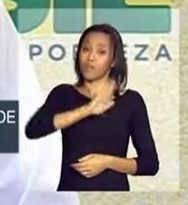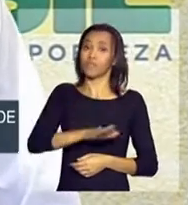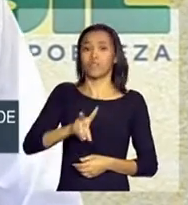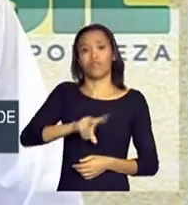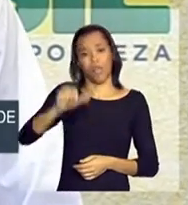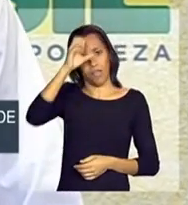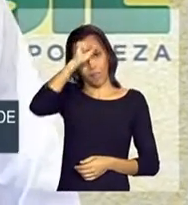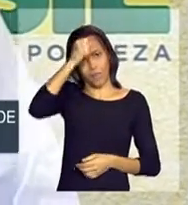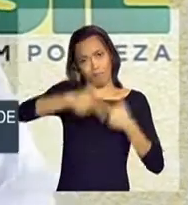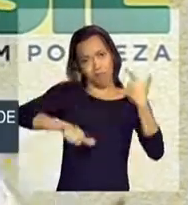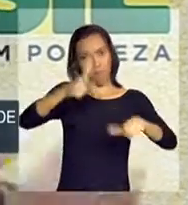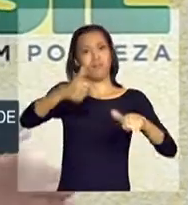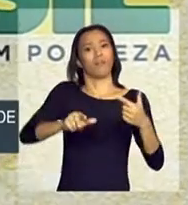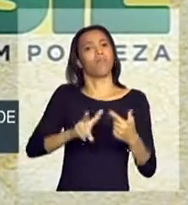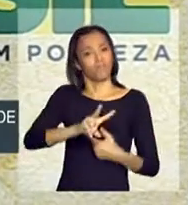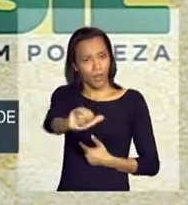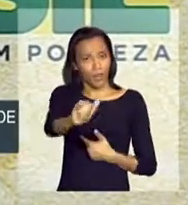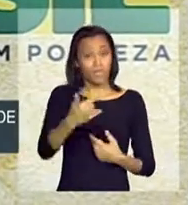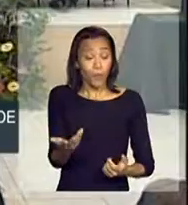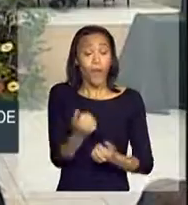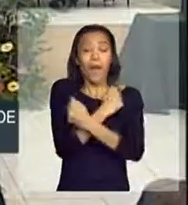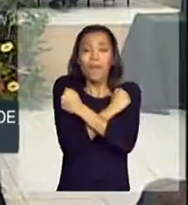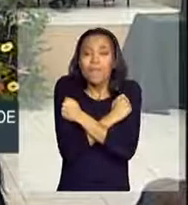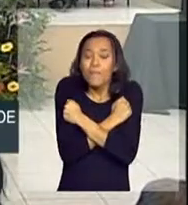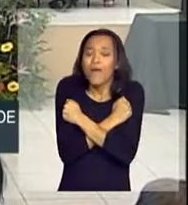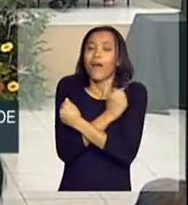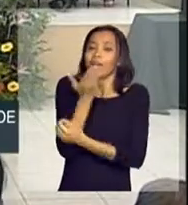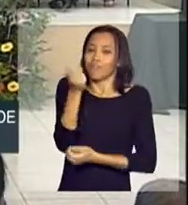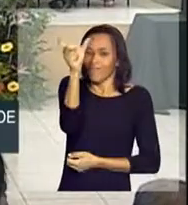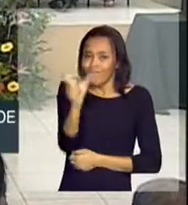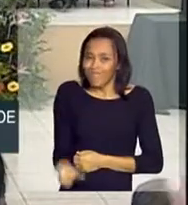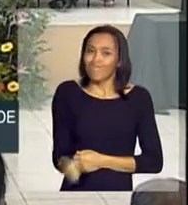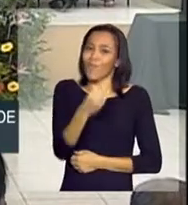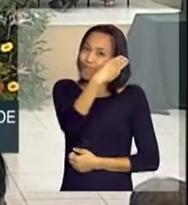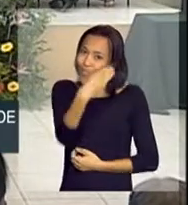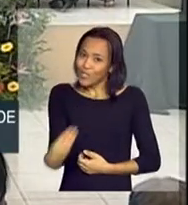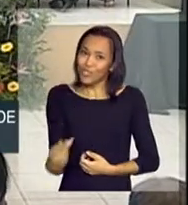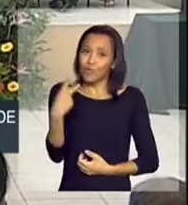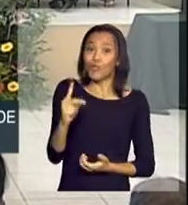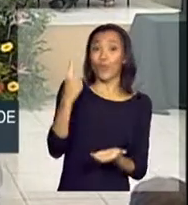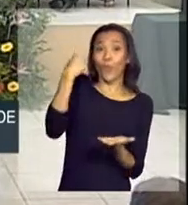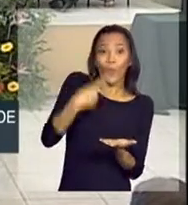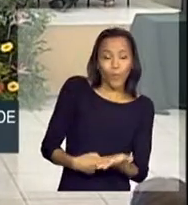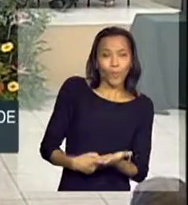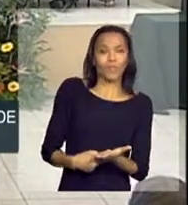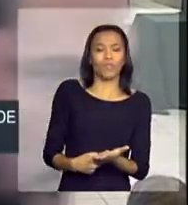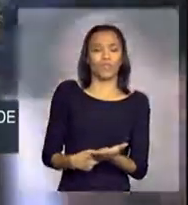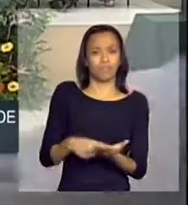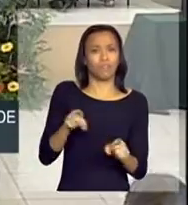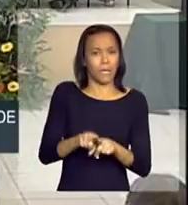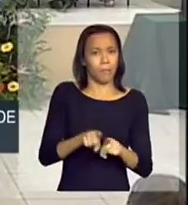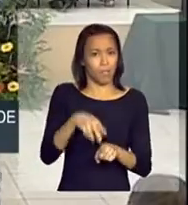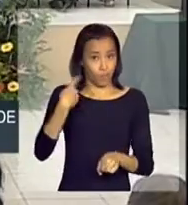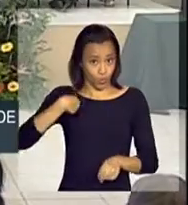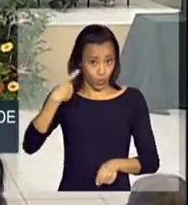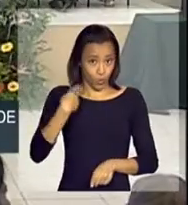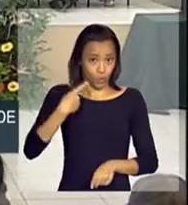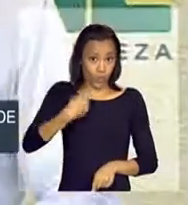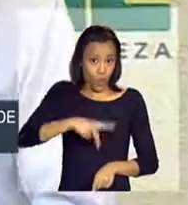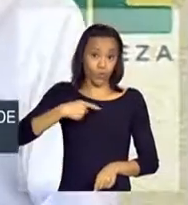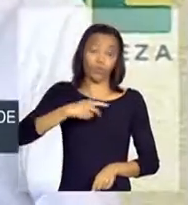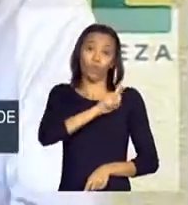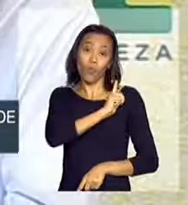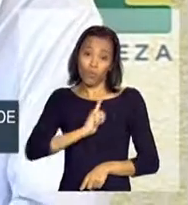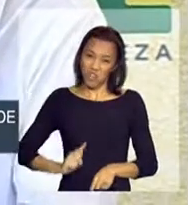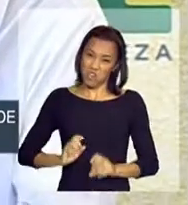muito melhor não quero dar um abraço ao nosso e o ministro dizendo o compromisso firme do governo federal com garra com